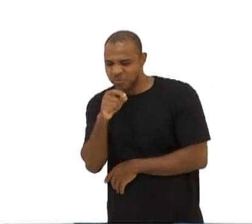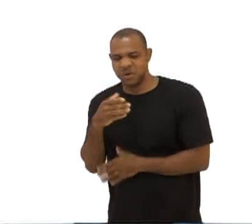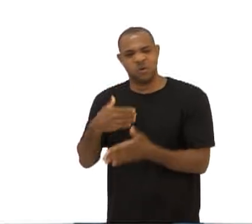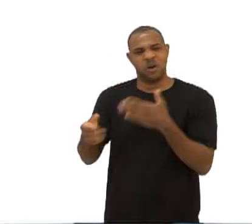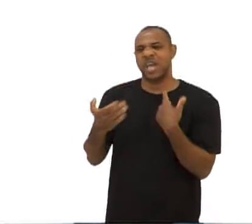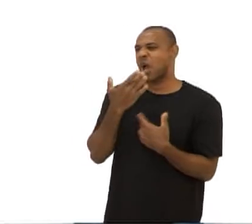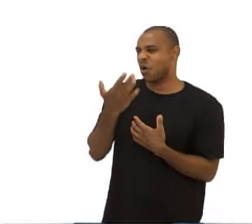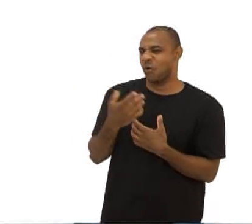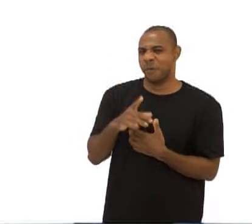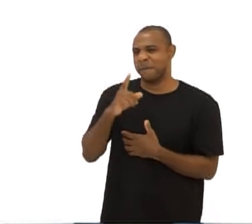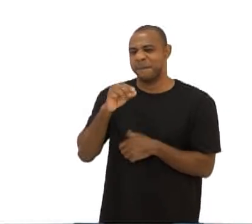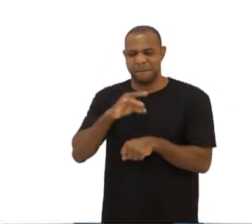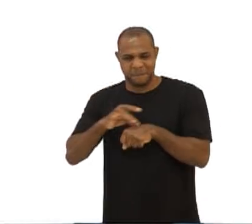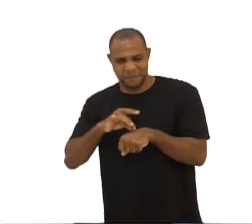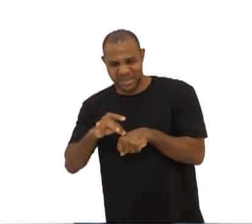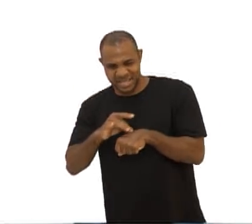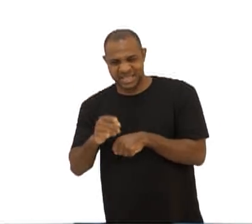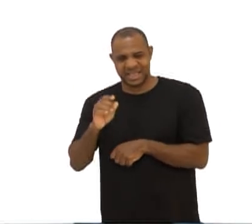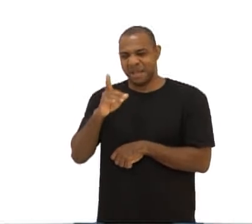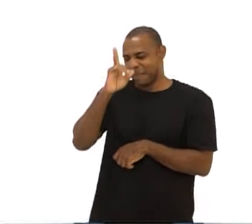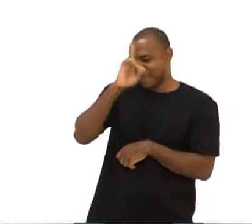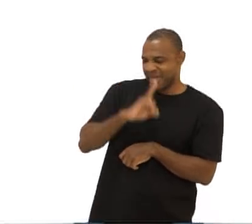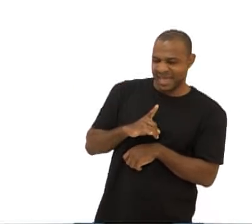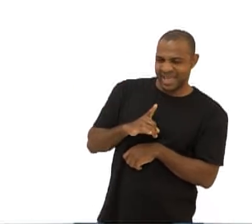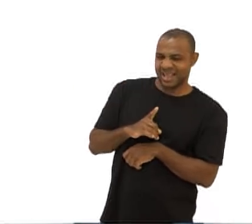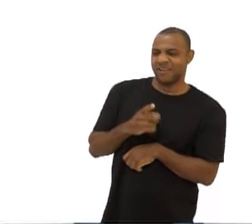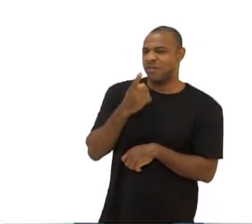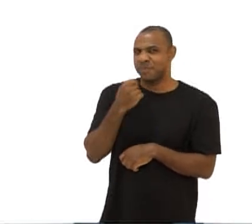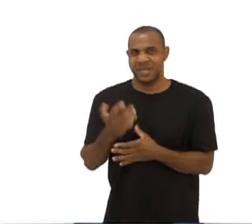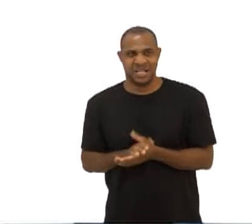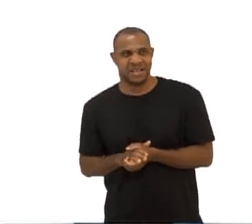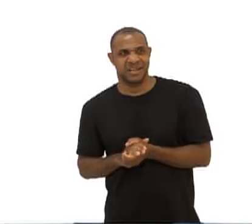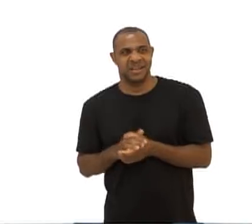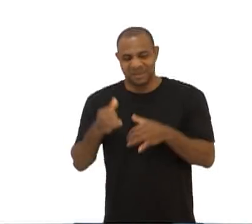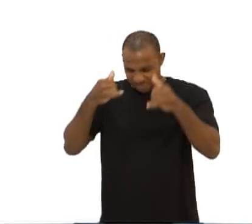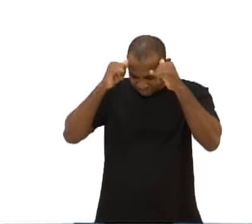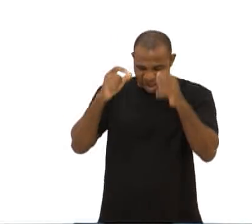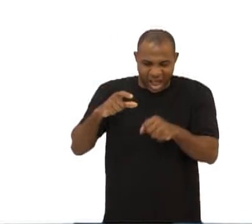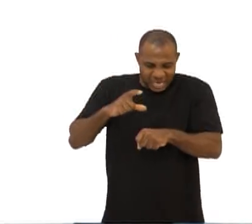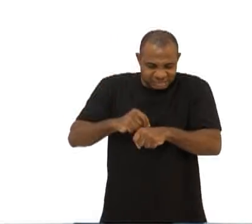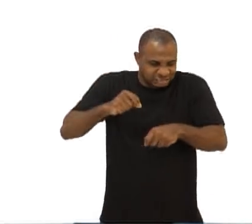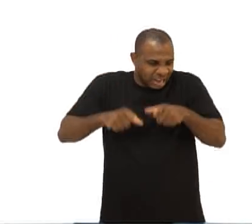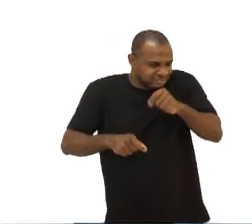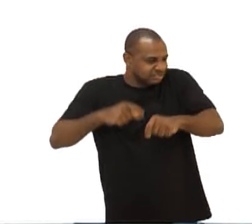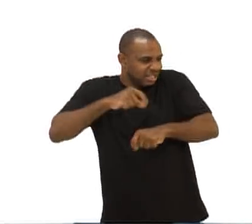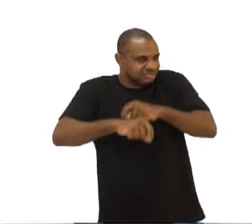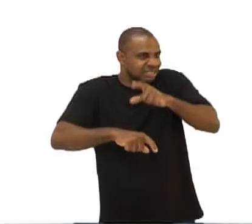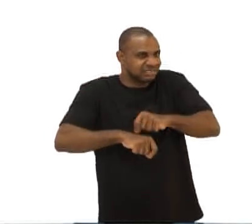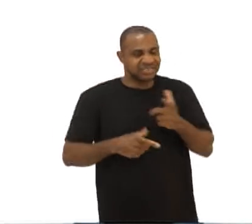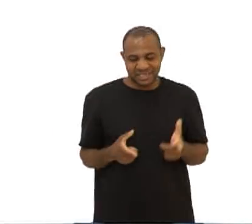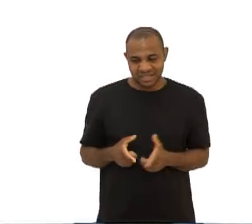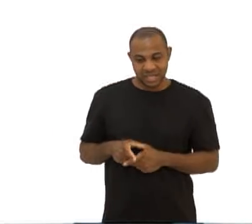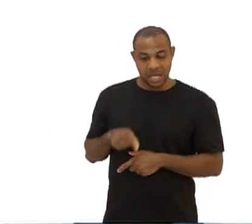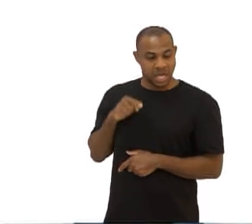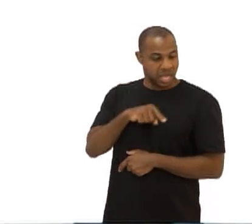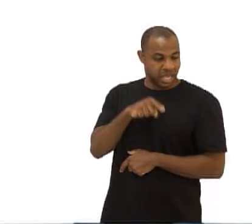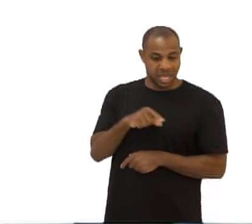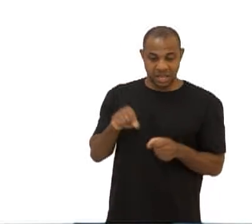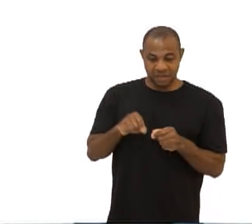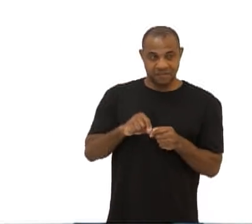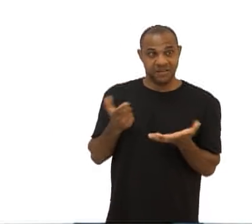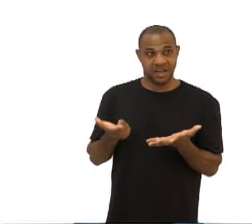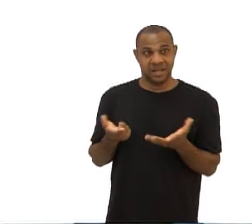e vermelha. No boi Zebu se espalhando, cutucando e pinicando, aqui e ali tinha moio, e ele com grande